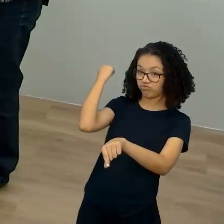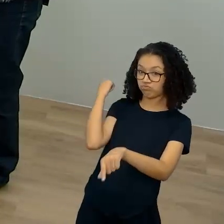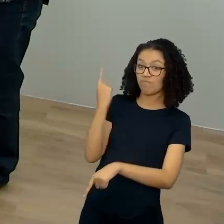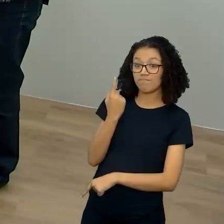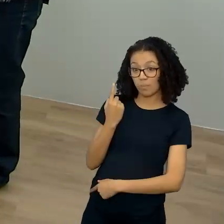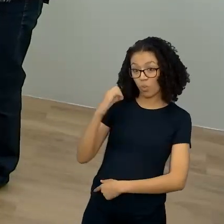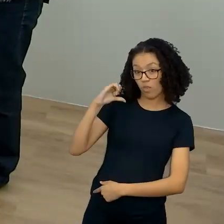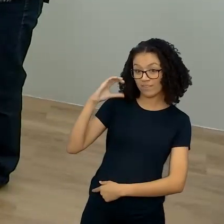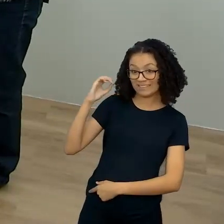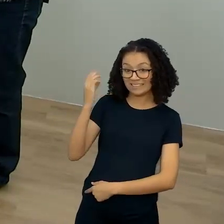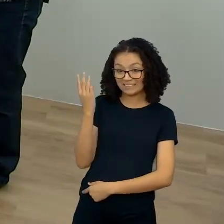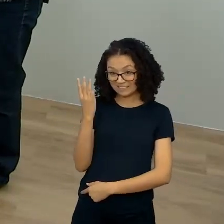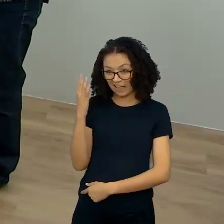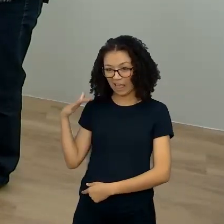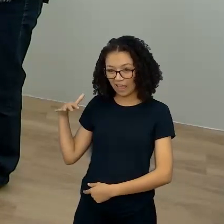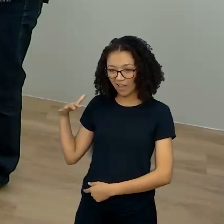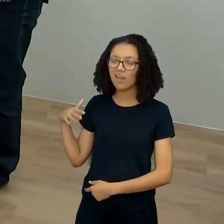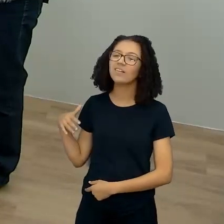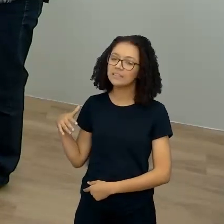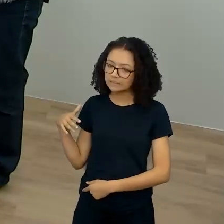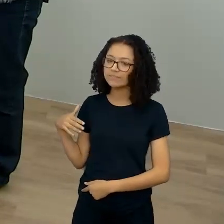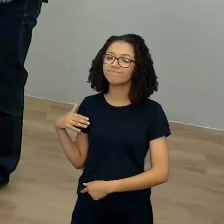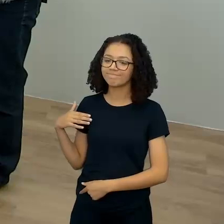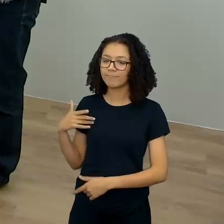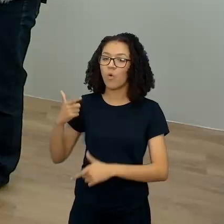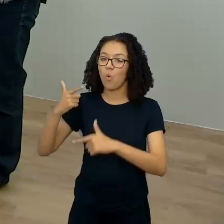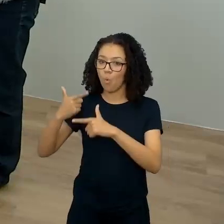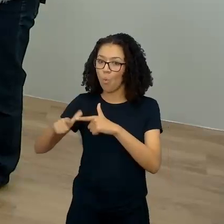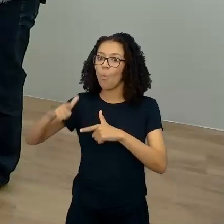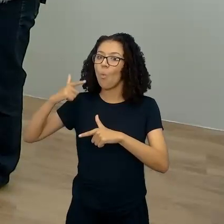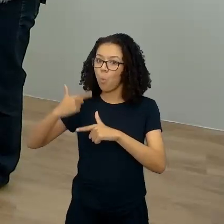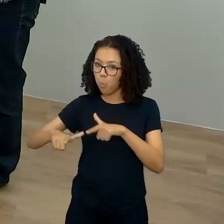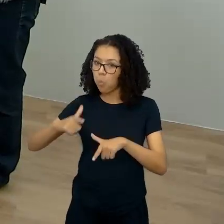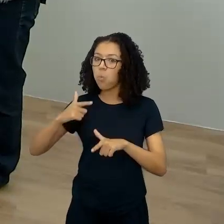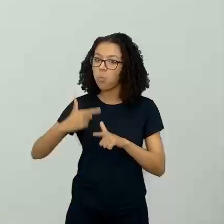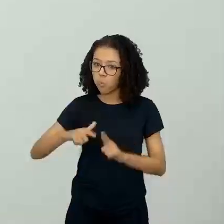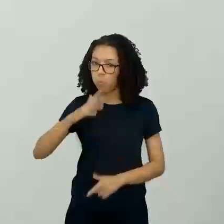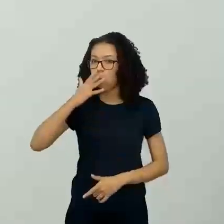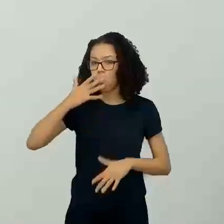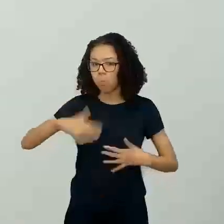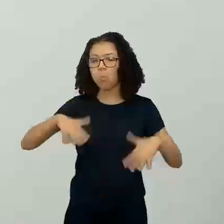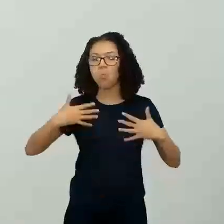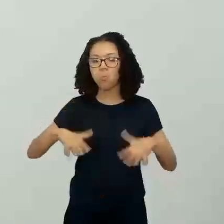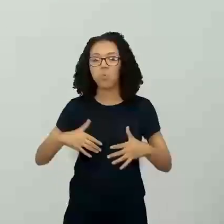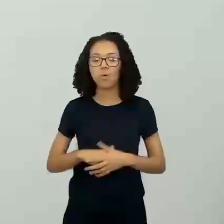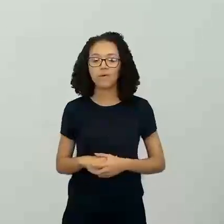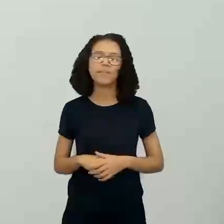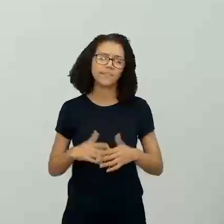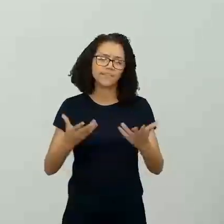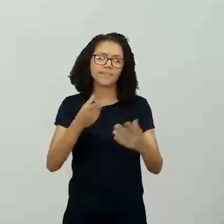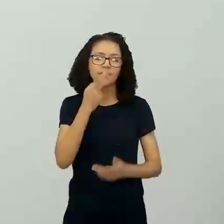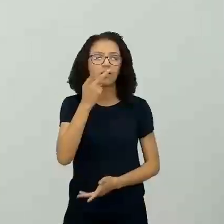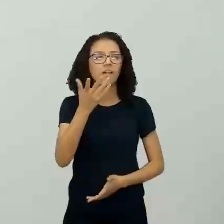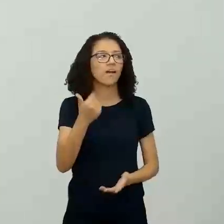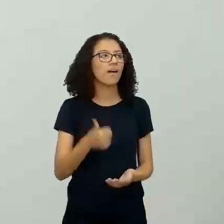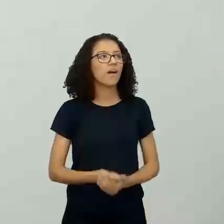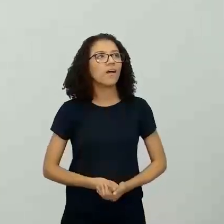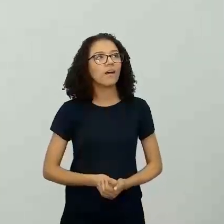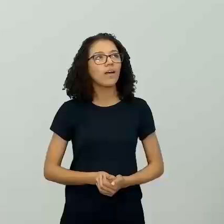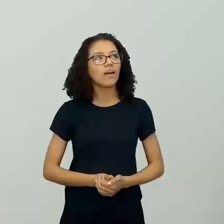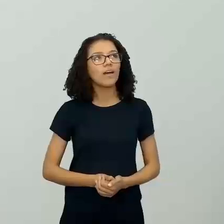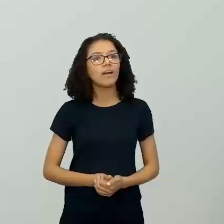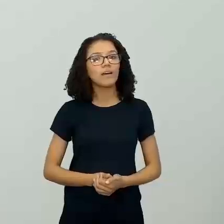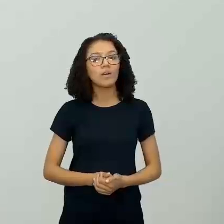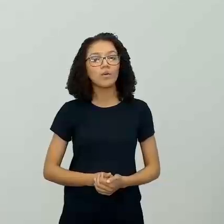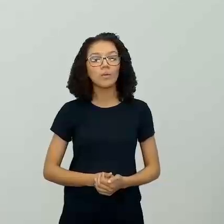dela, atrapalhou bastante, né? Porque são duas, como se diz,